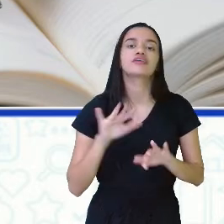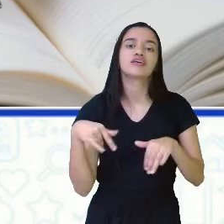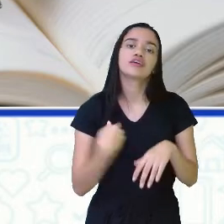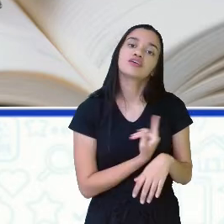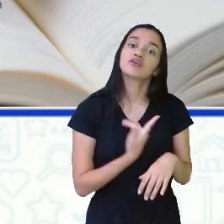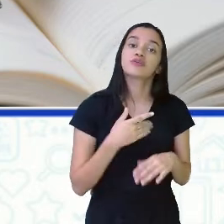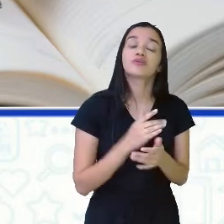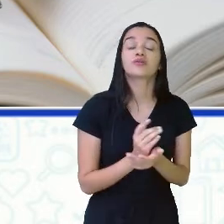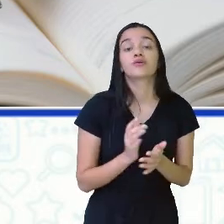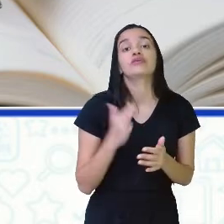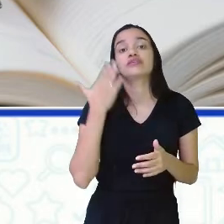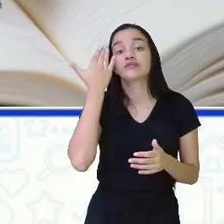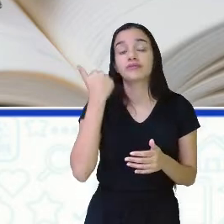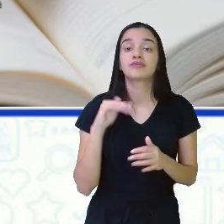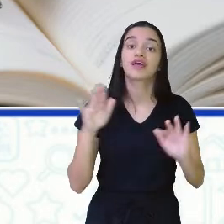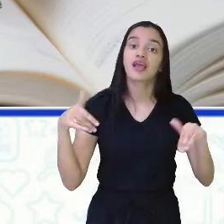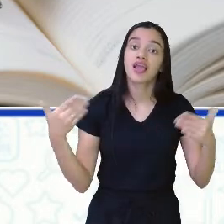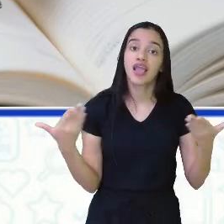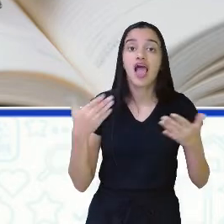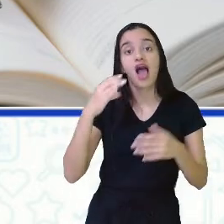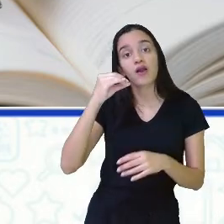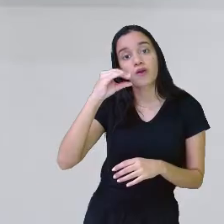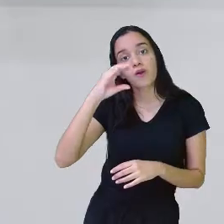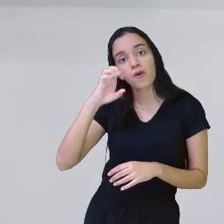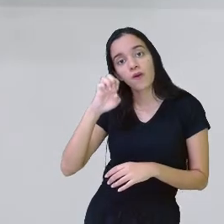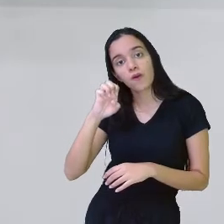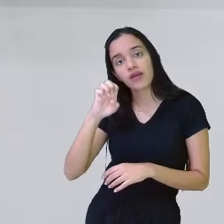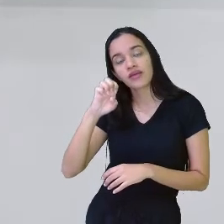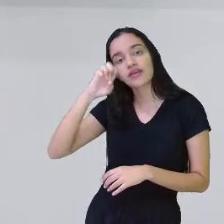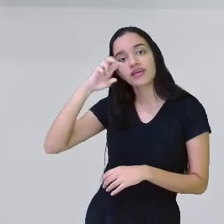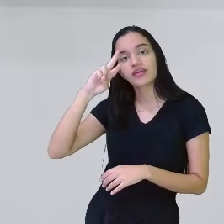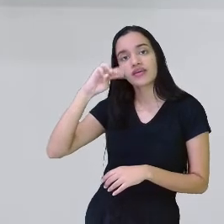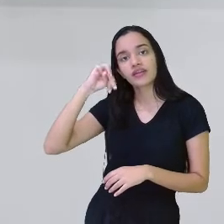gente internalize. E a coerência faz